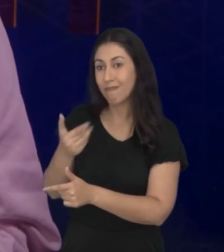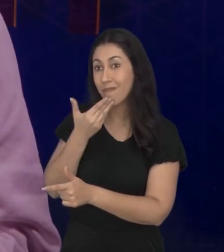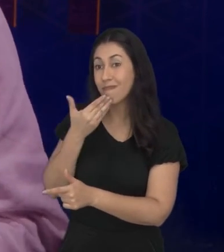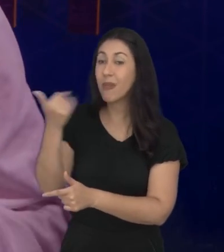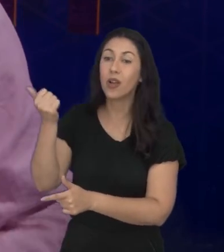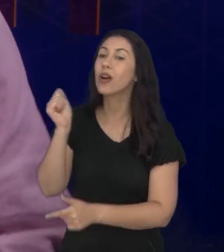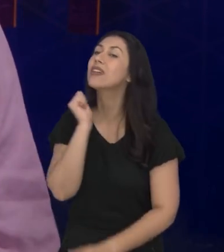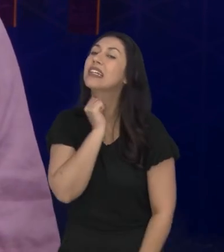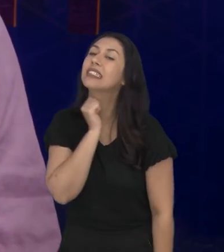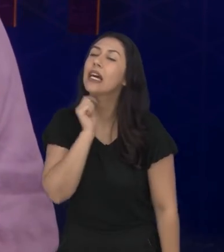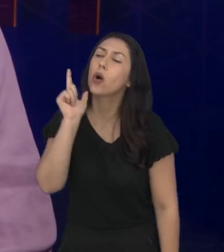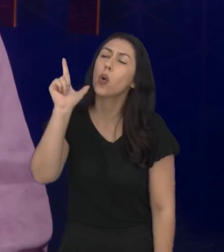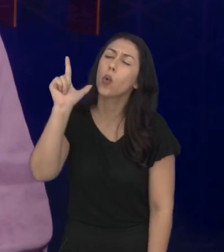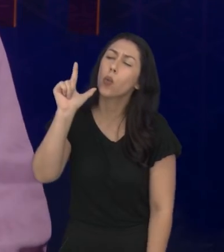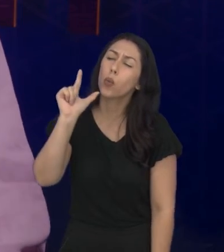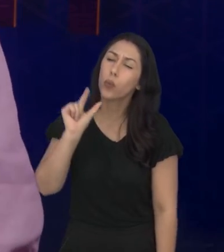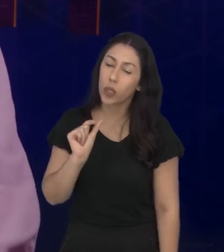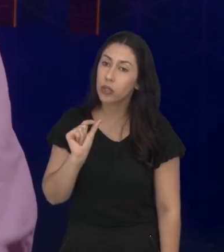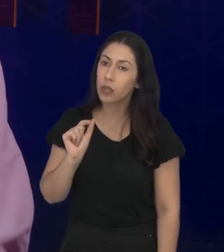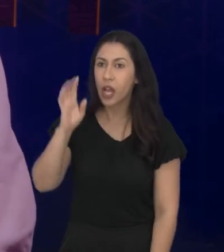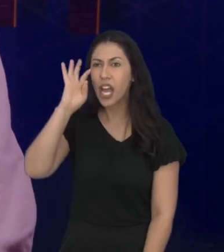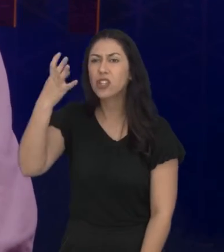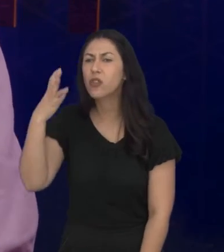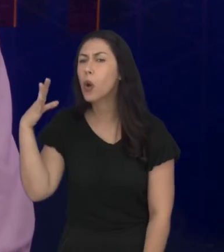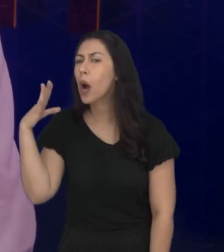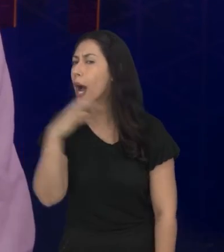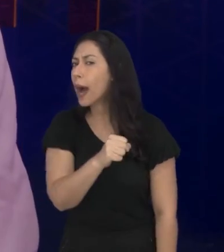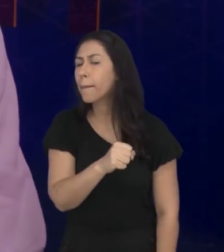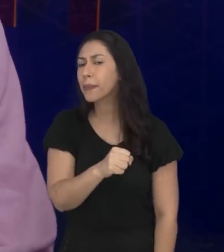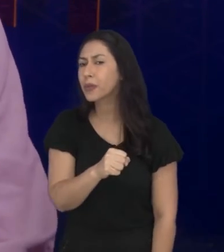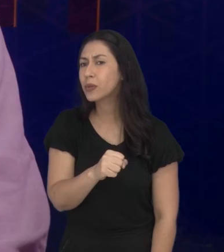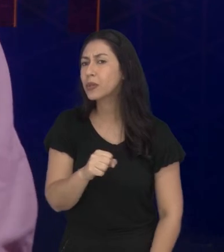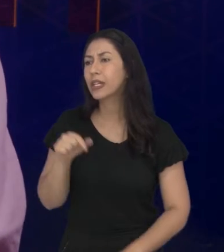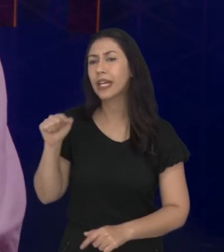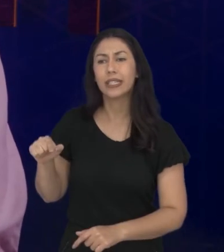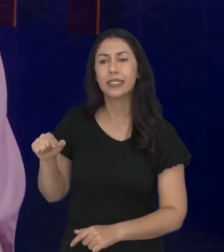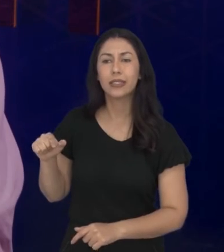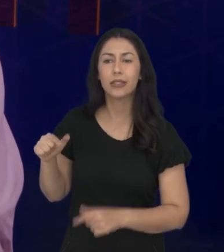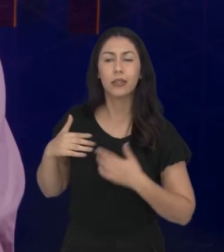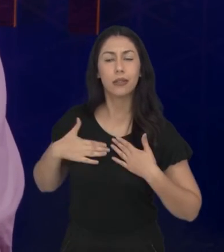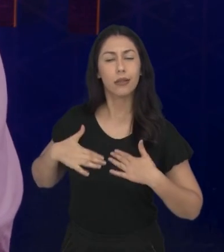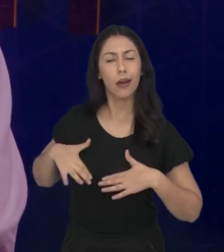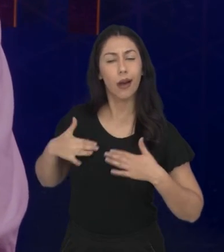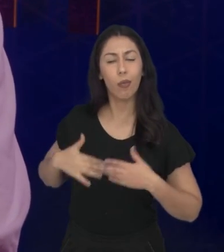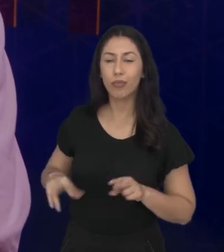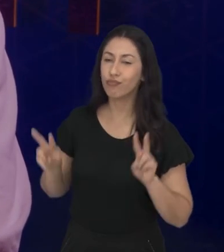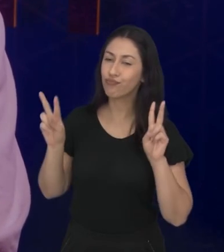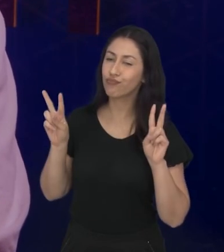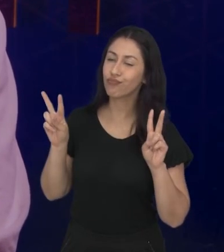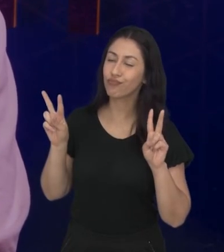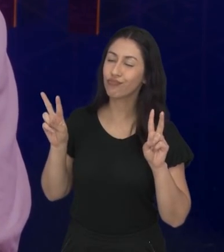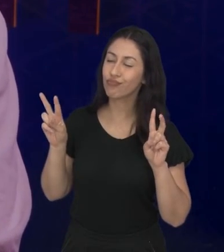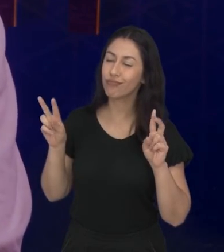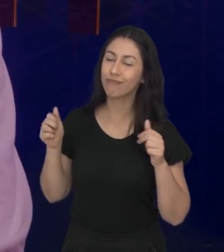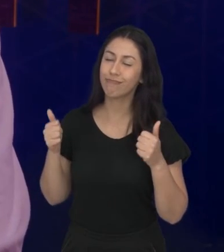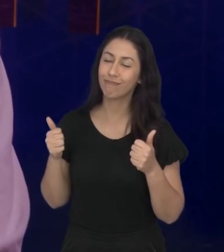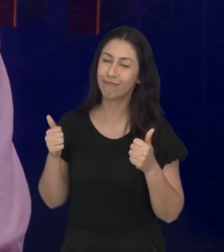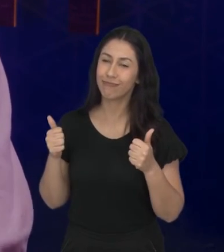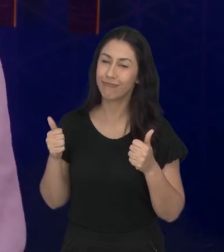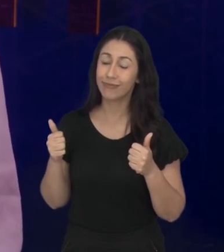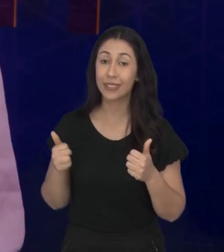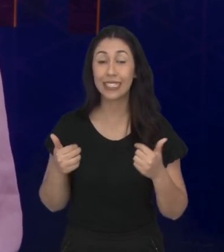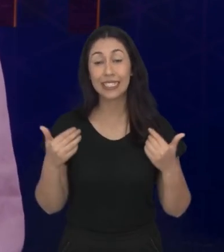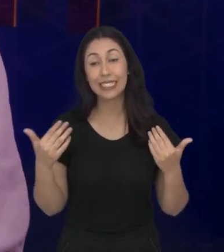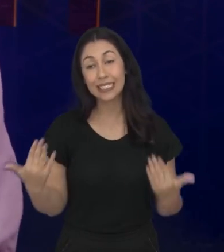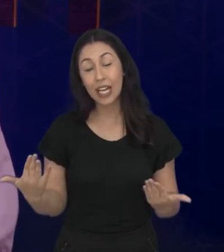lidou melhor com o estresse, conseguiu resolver melhor, sofreu menos e ficou mais good vibes com essa